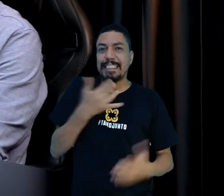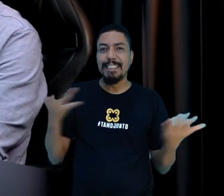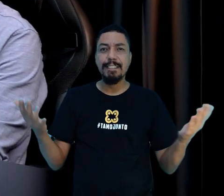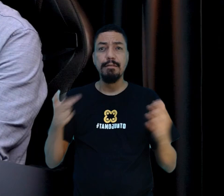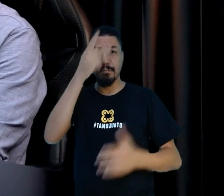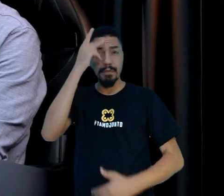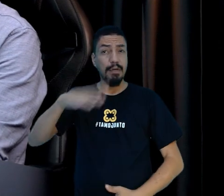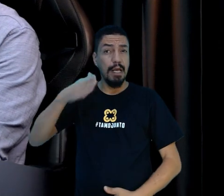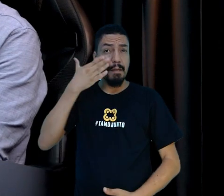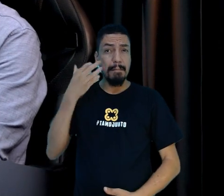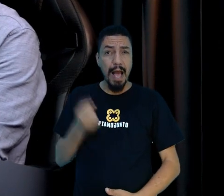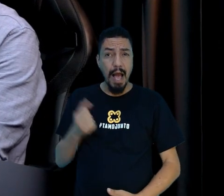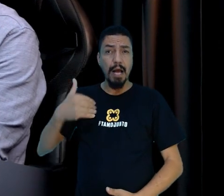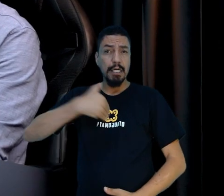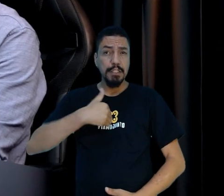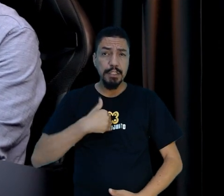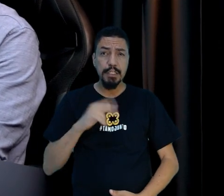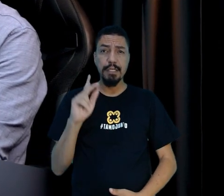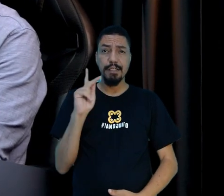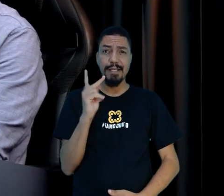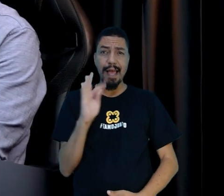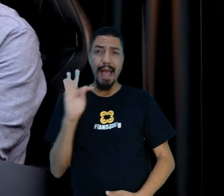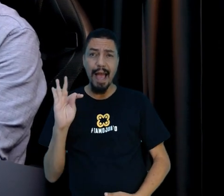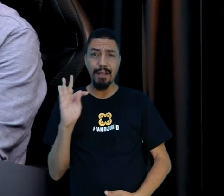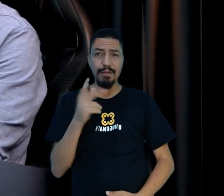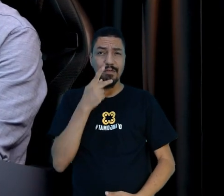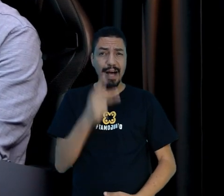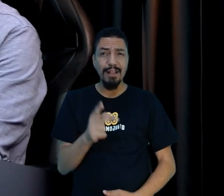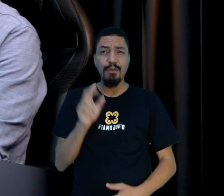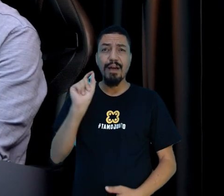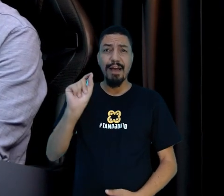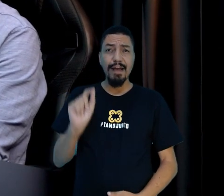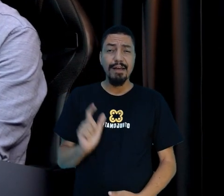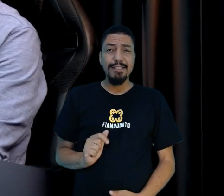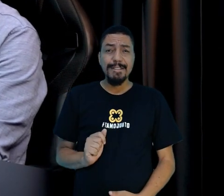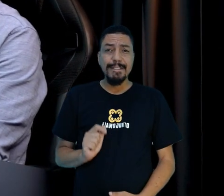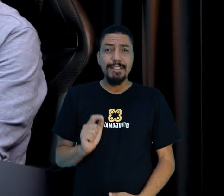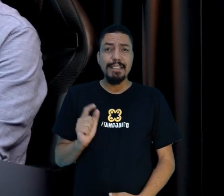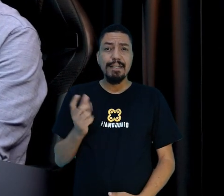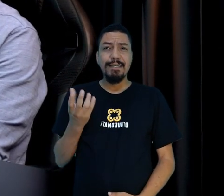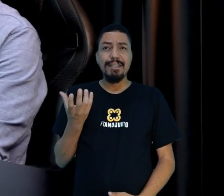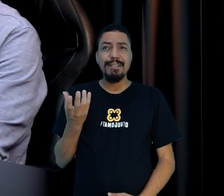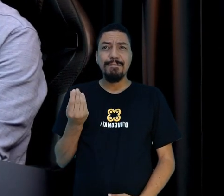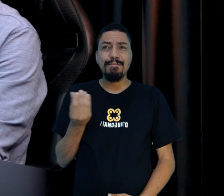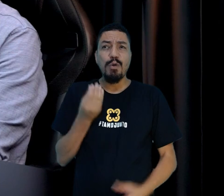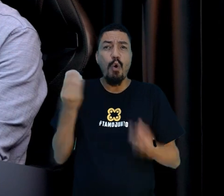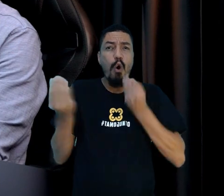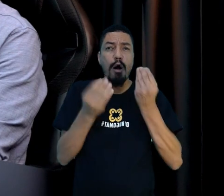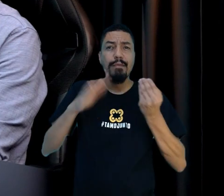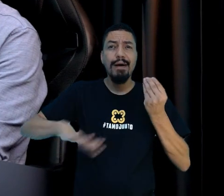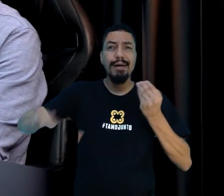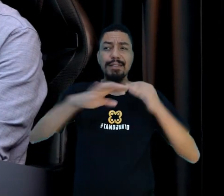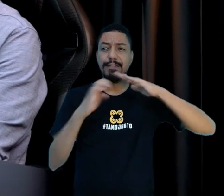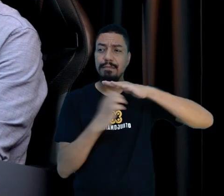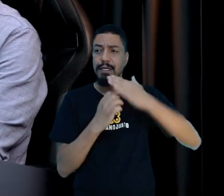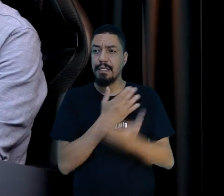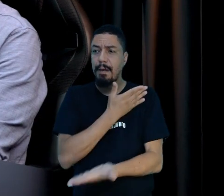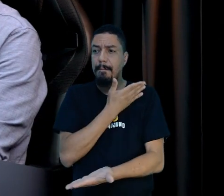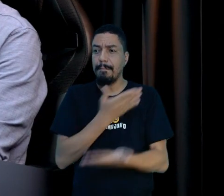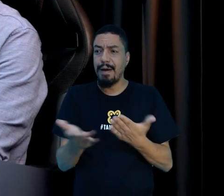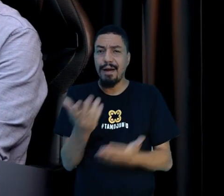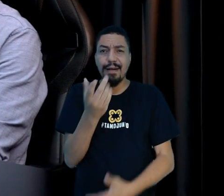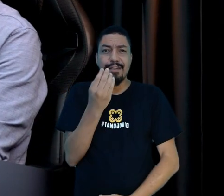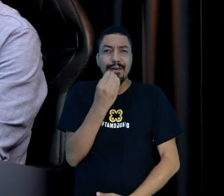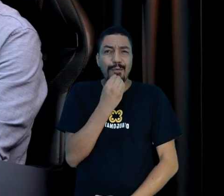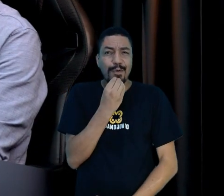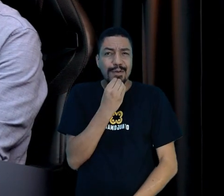pessoas brancas, cis, héteros, falando isso também, que é como as empresas perdem a